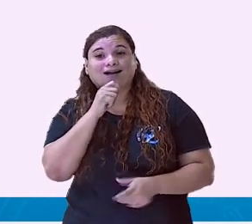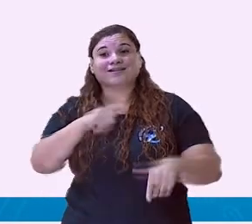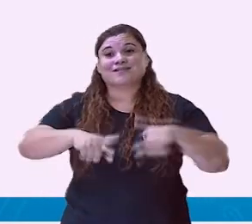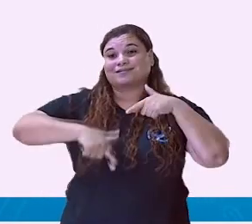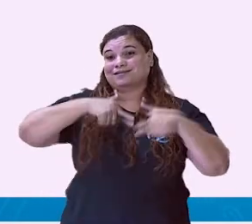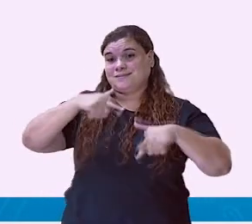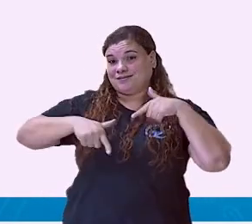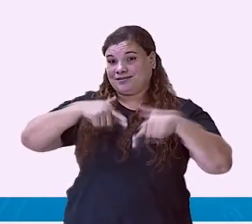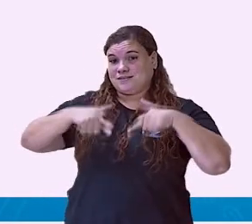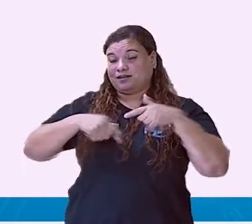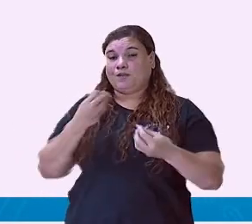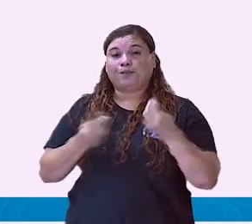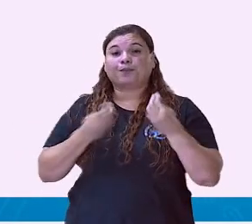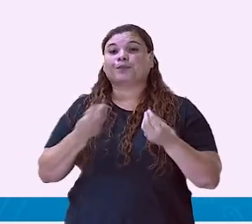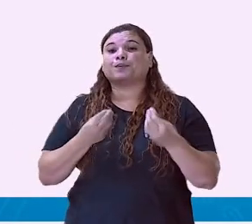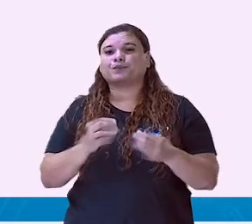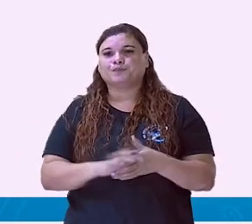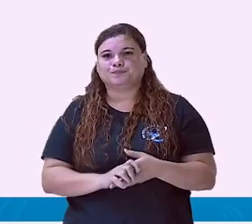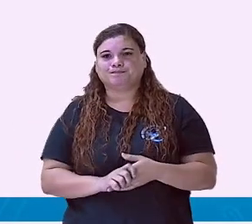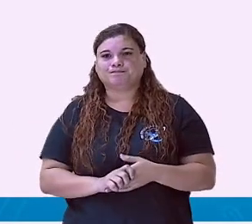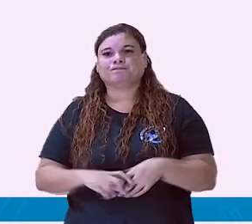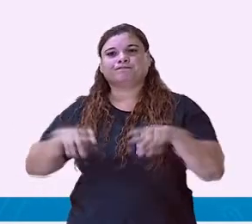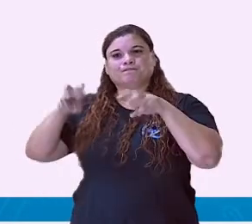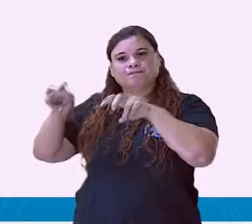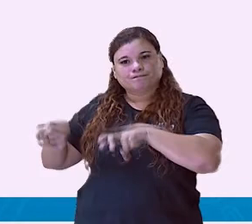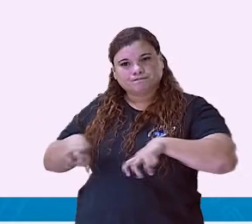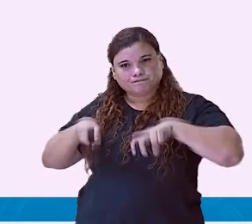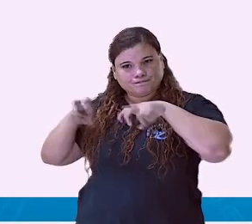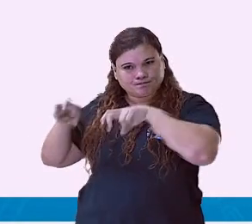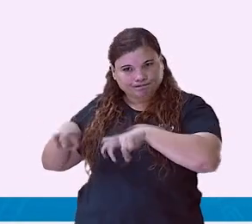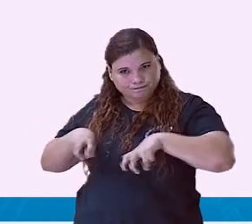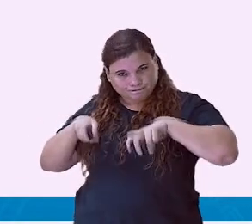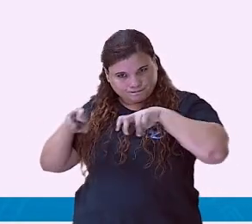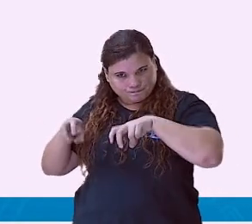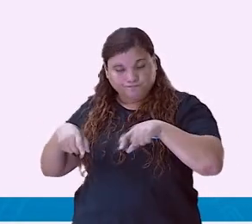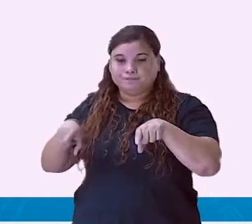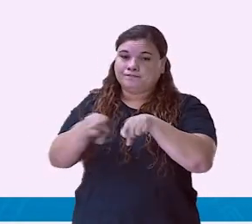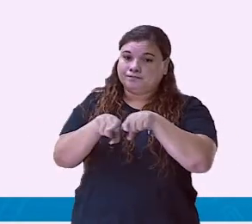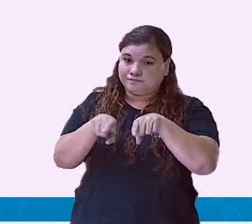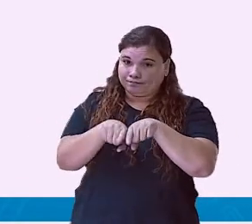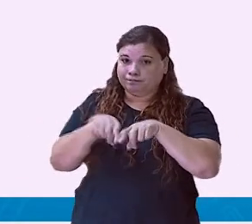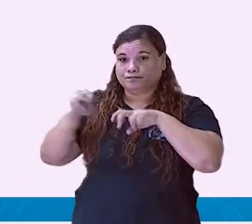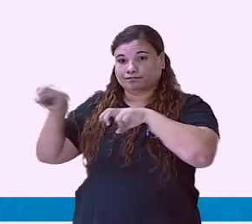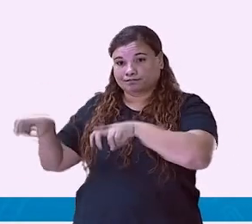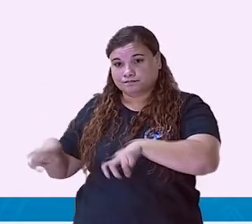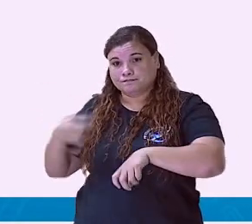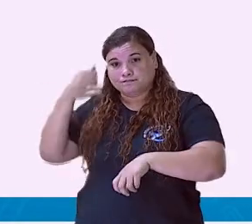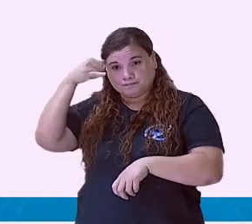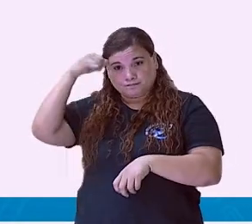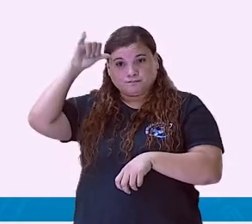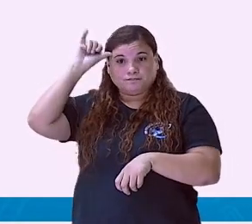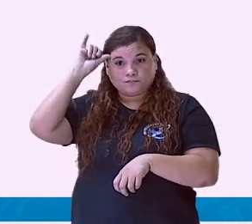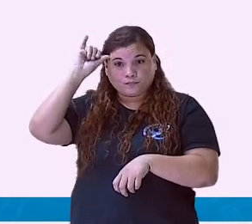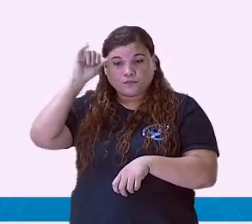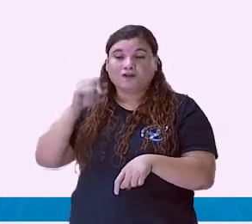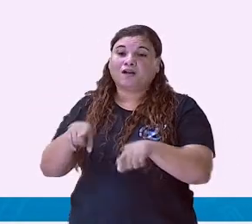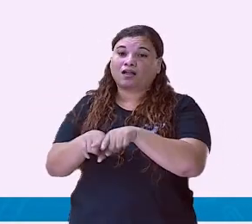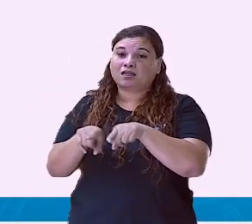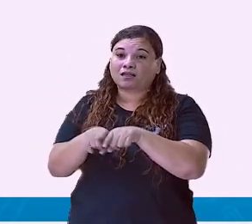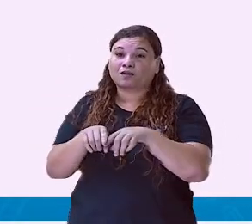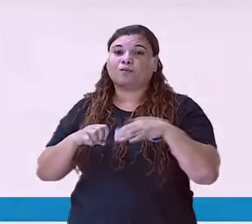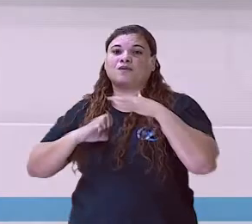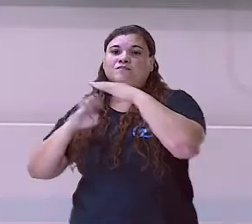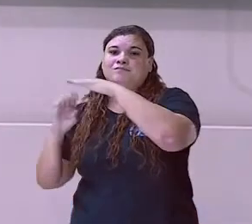e serviço. Na verdade, o mundo hoje, esse setor terciário, que é o comércio e